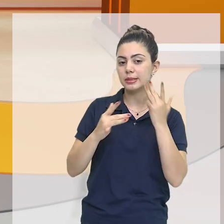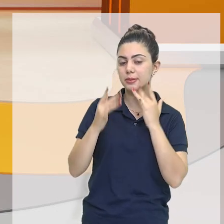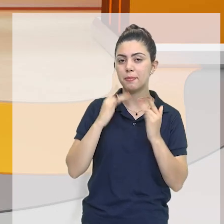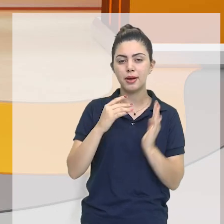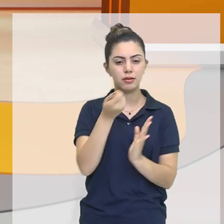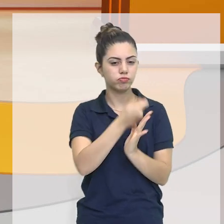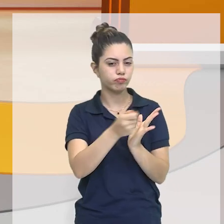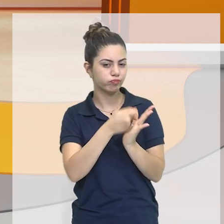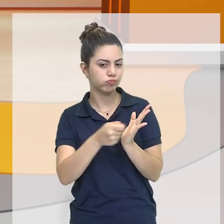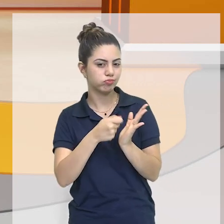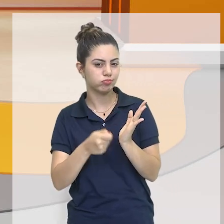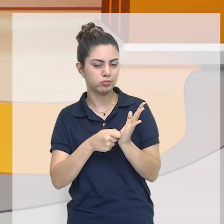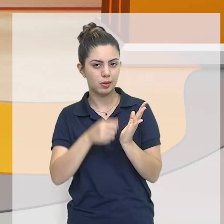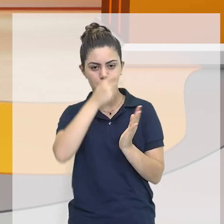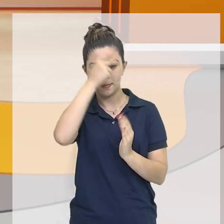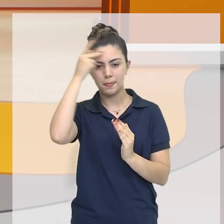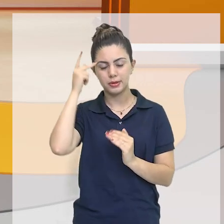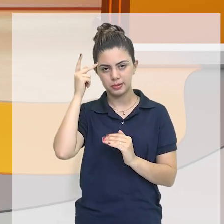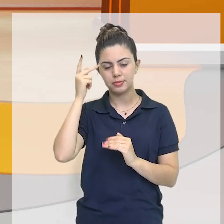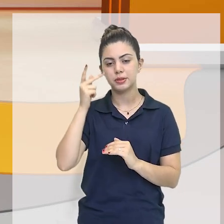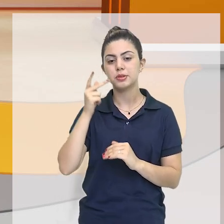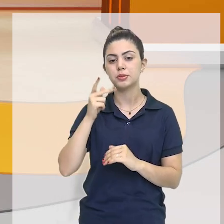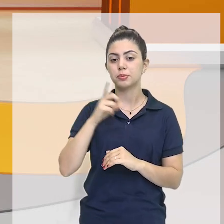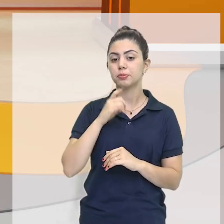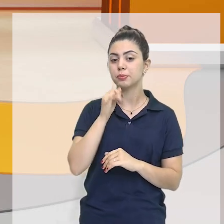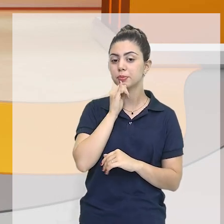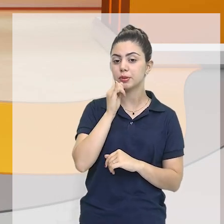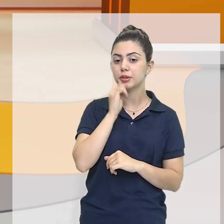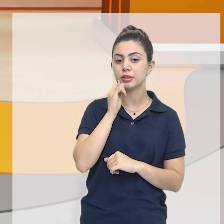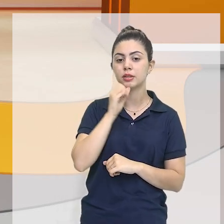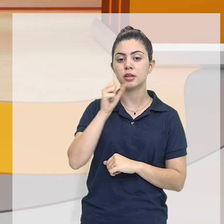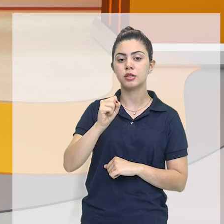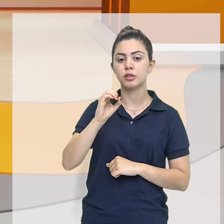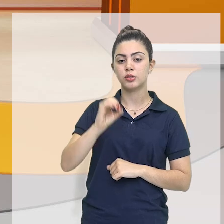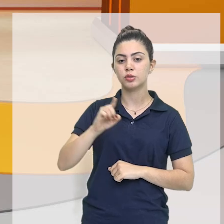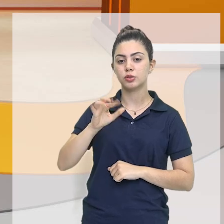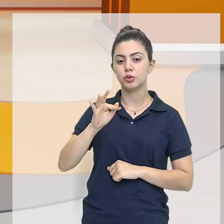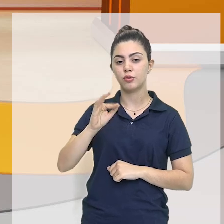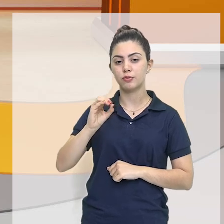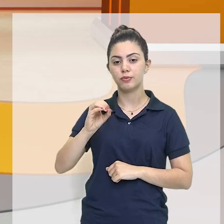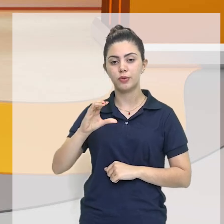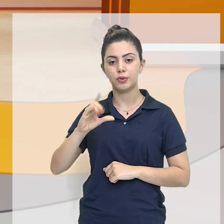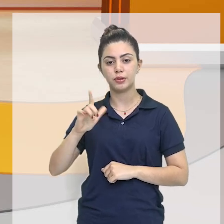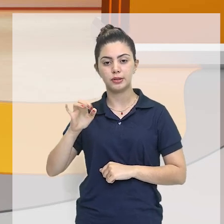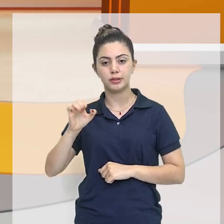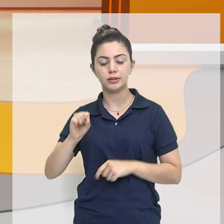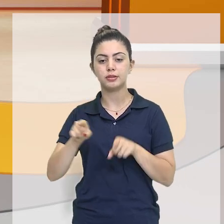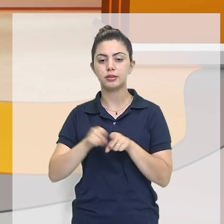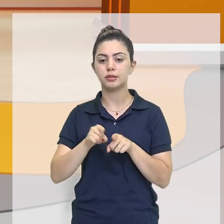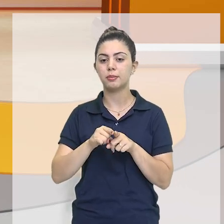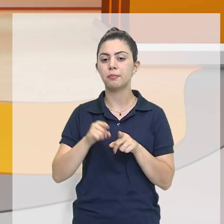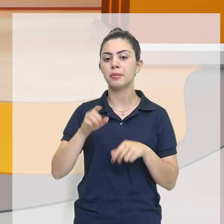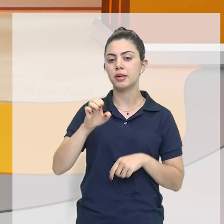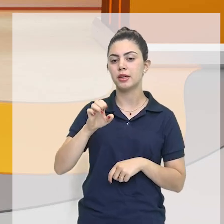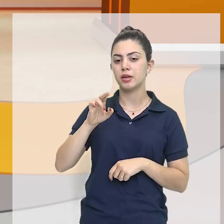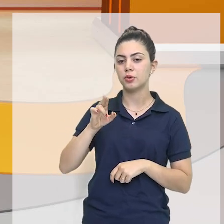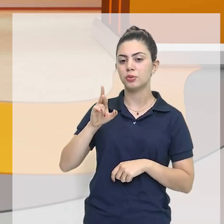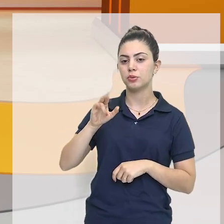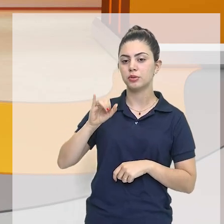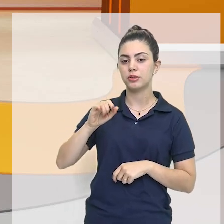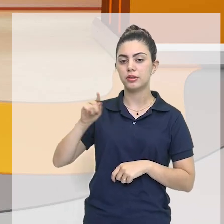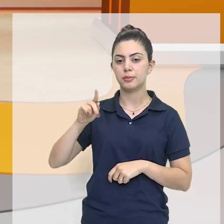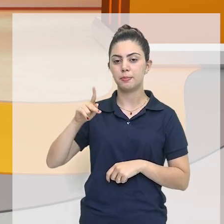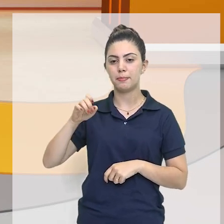por dramaturgos como Sófocles, Eurípides, trouxe para o mundo as ideias